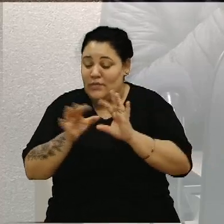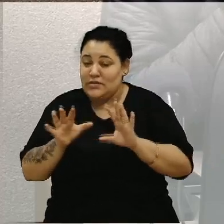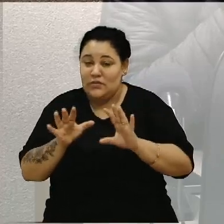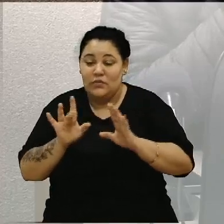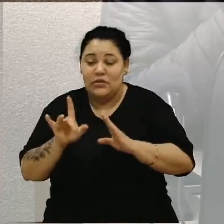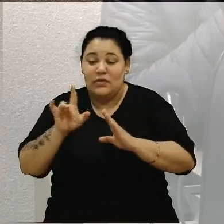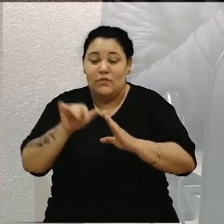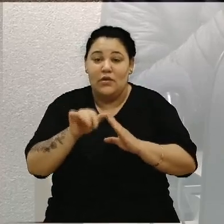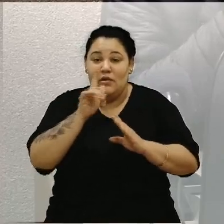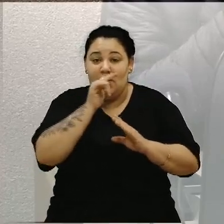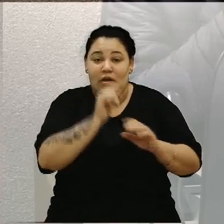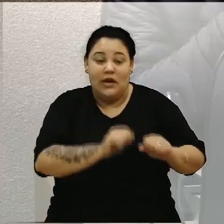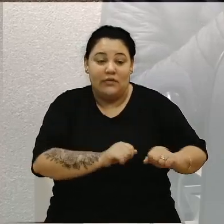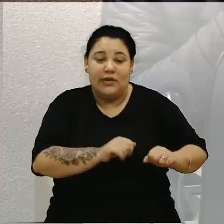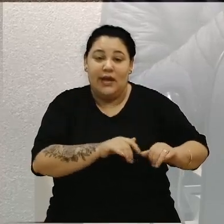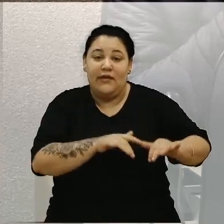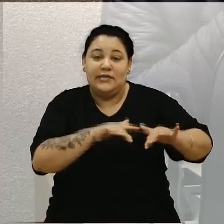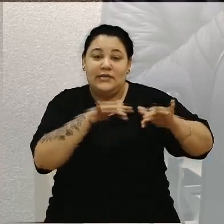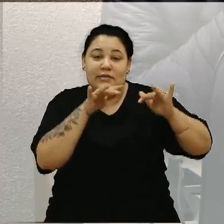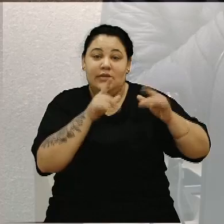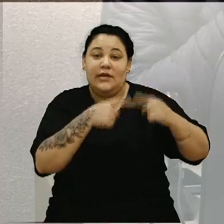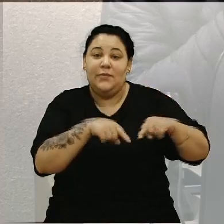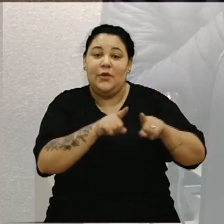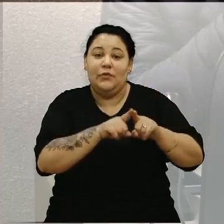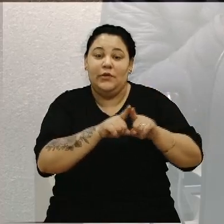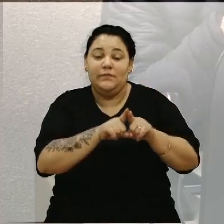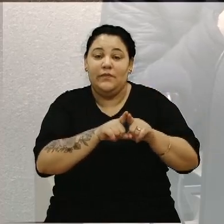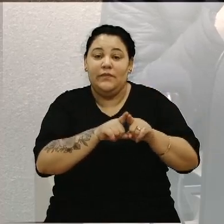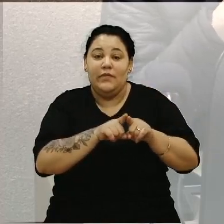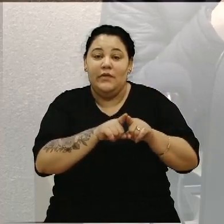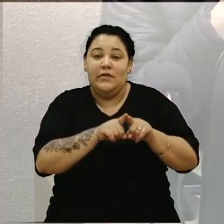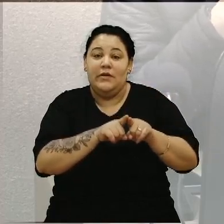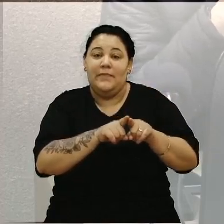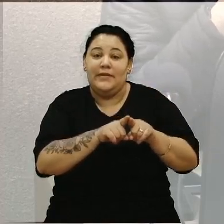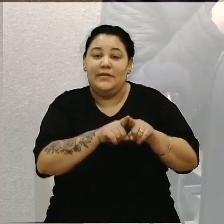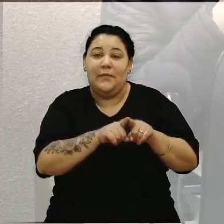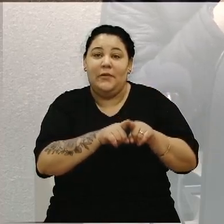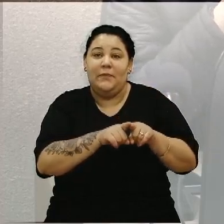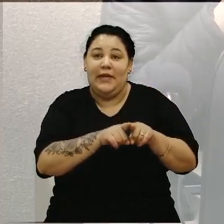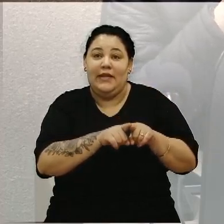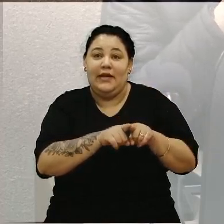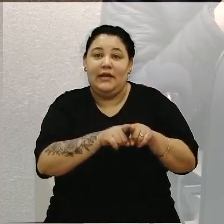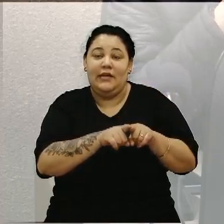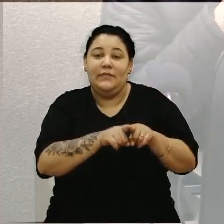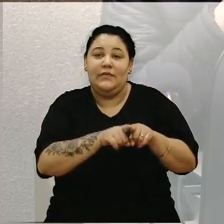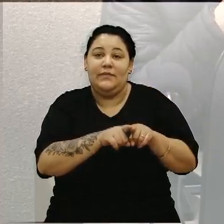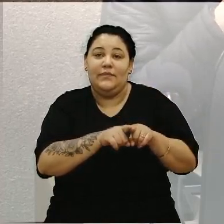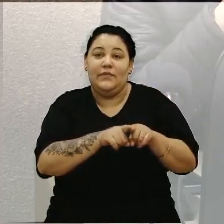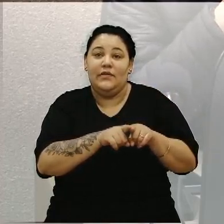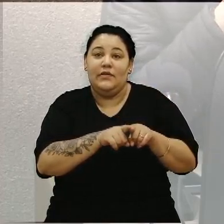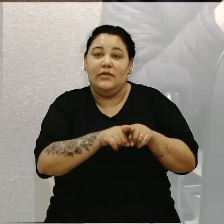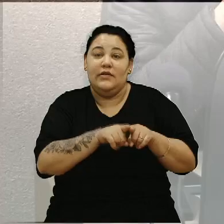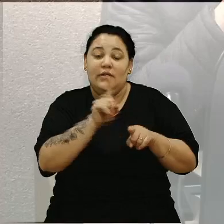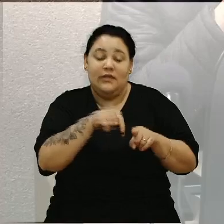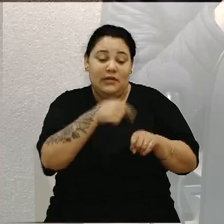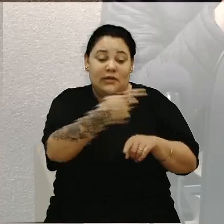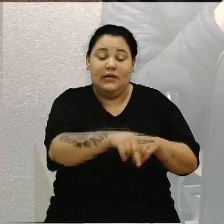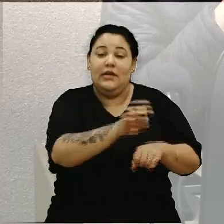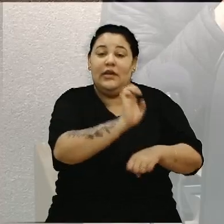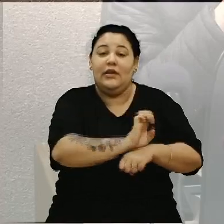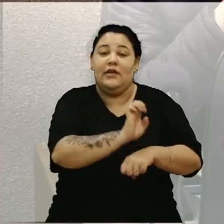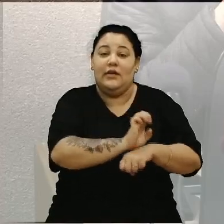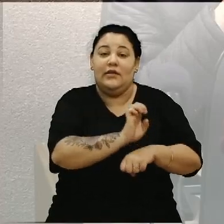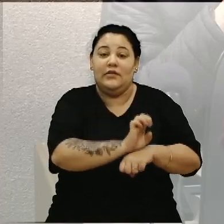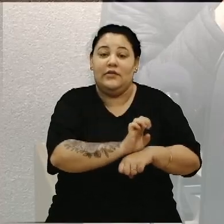as enchentes que destruíram não só, né, o município de Caxias do Sul, mas o estado do Rio Grande do Sul, com mais força